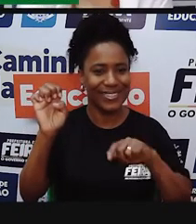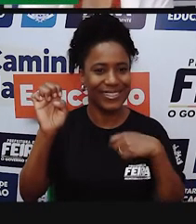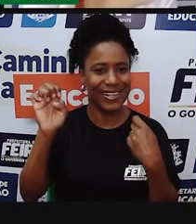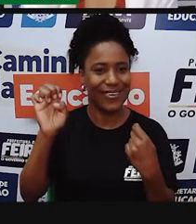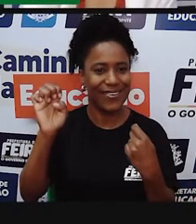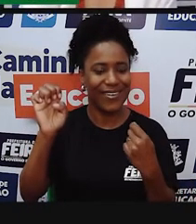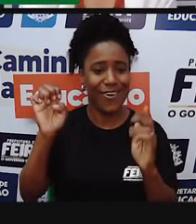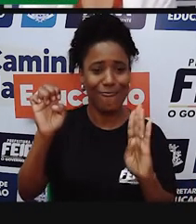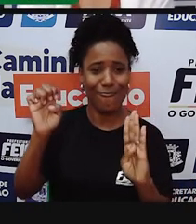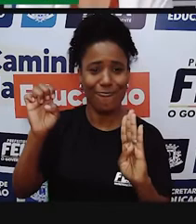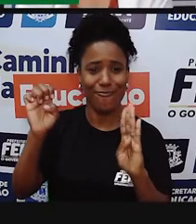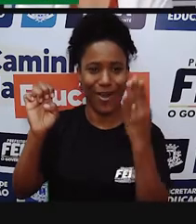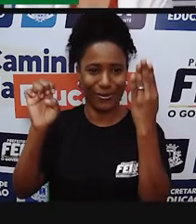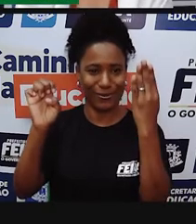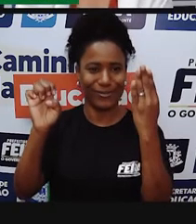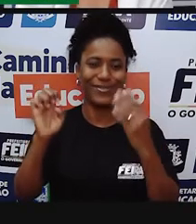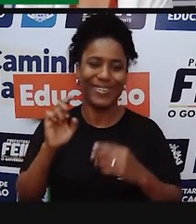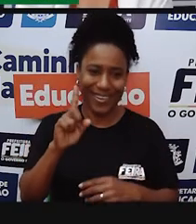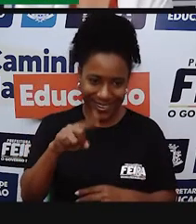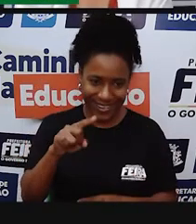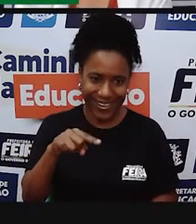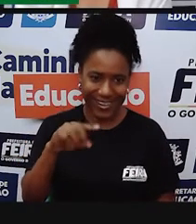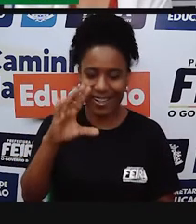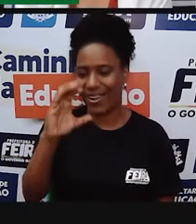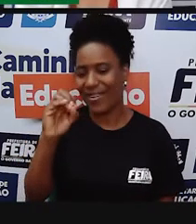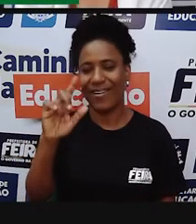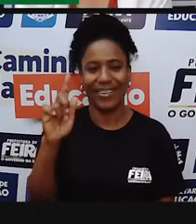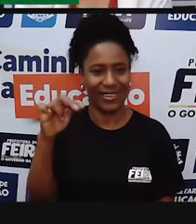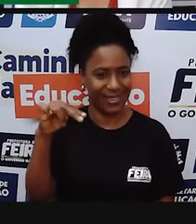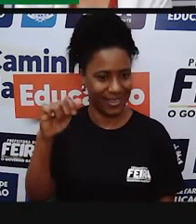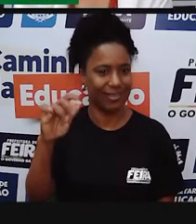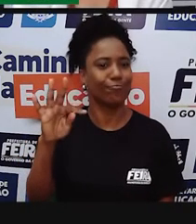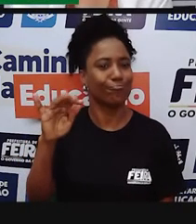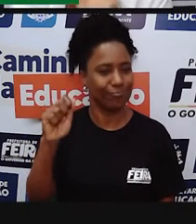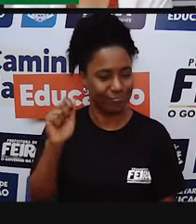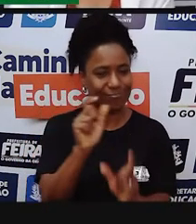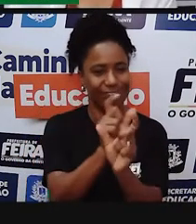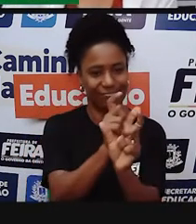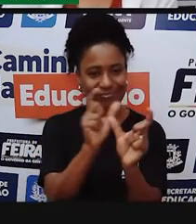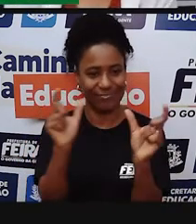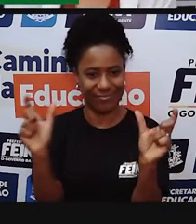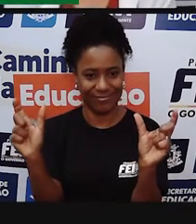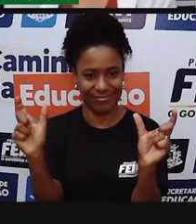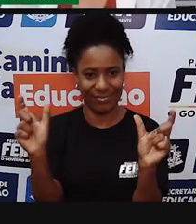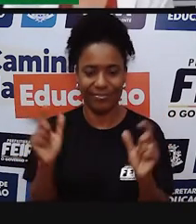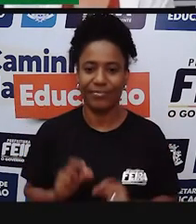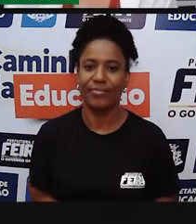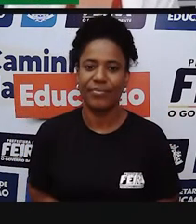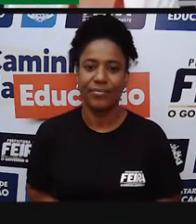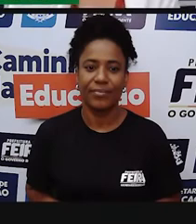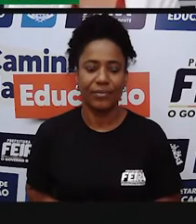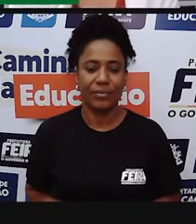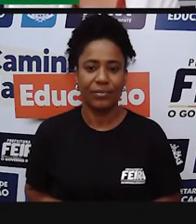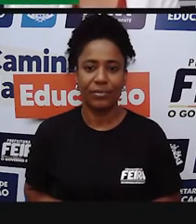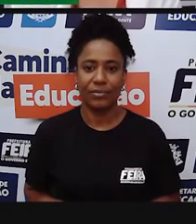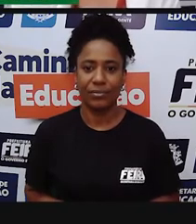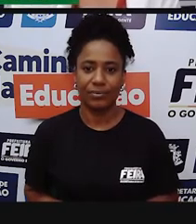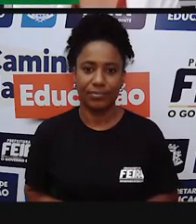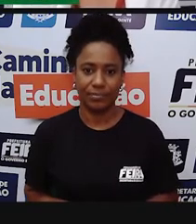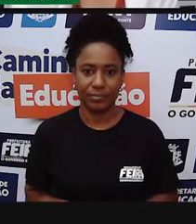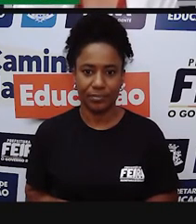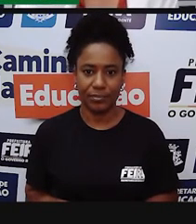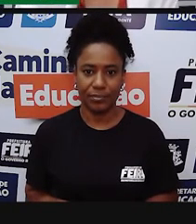então ela é uma palavra combinar Ok se eu dentes céu vamos seguir adiante